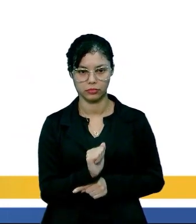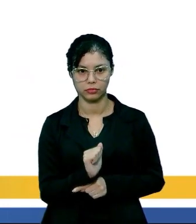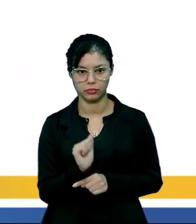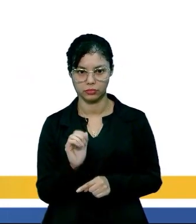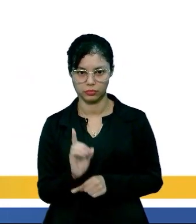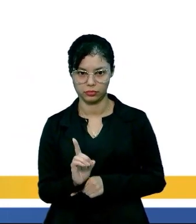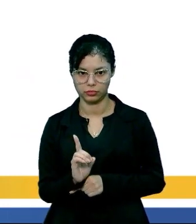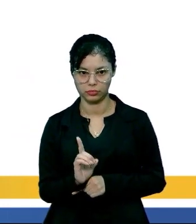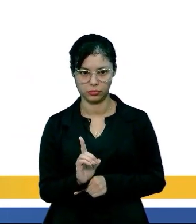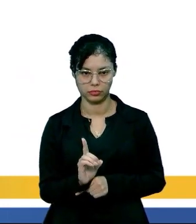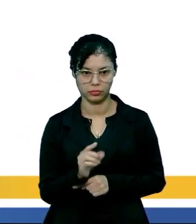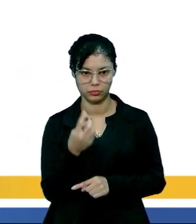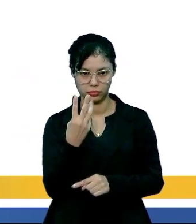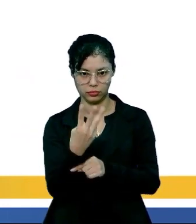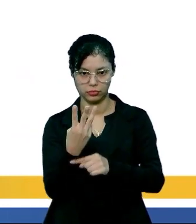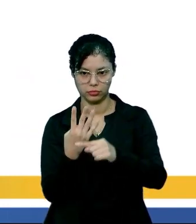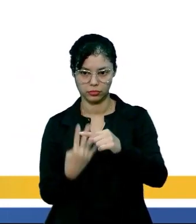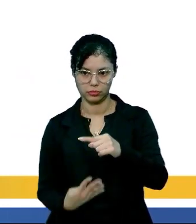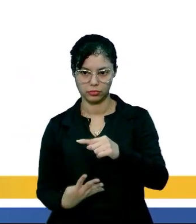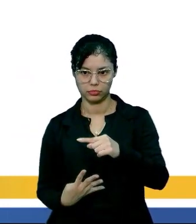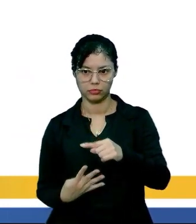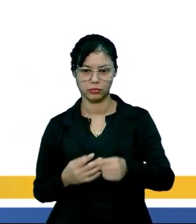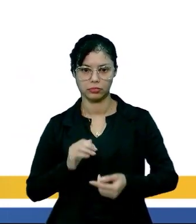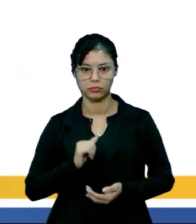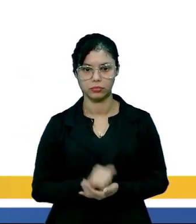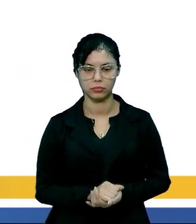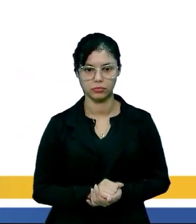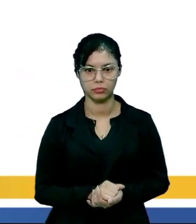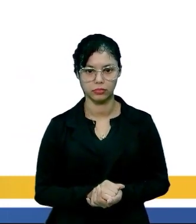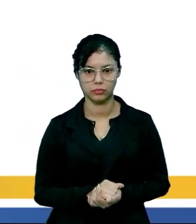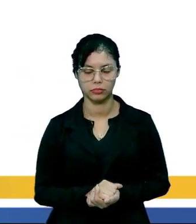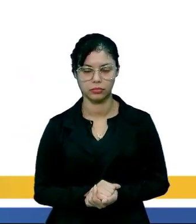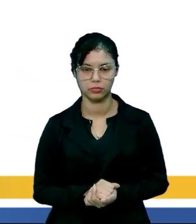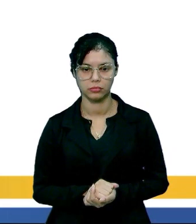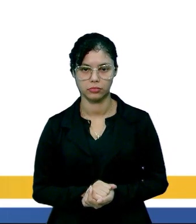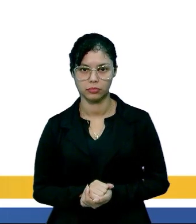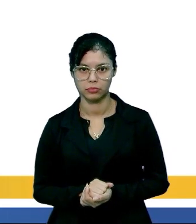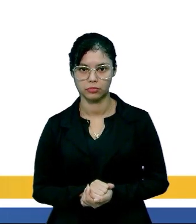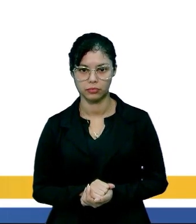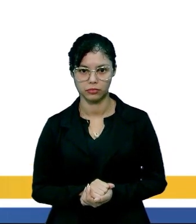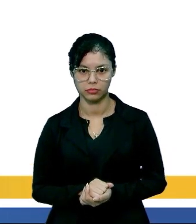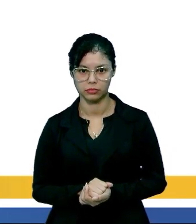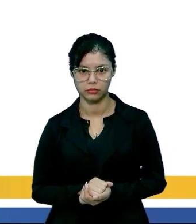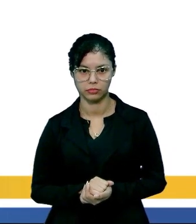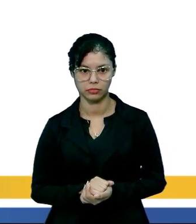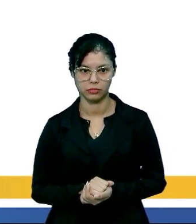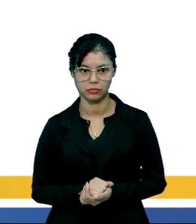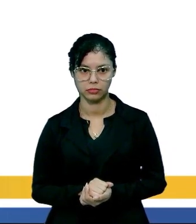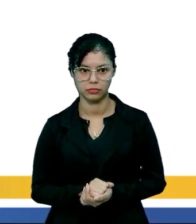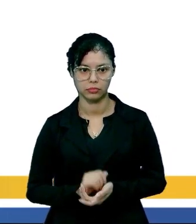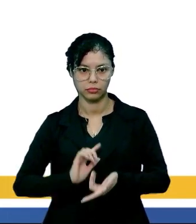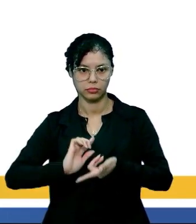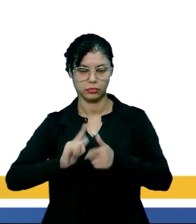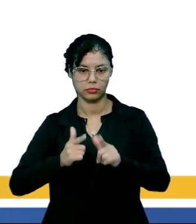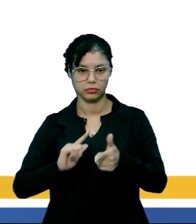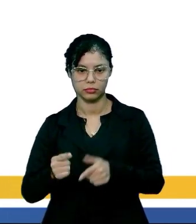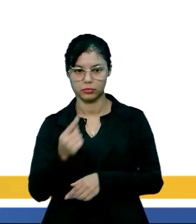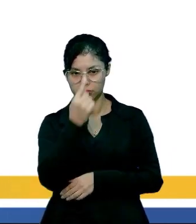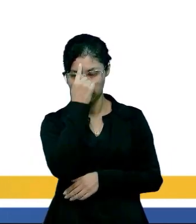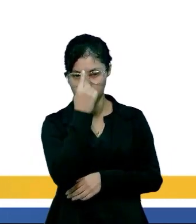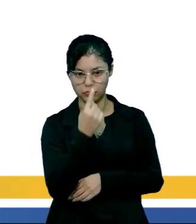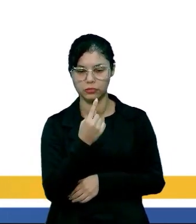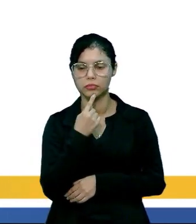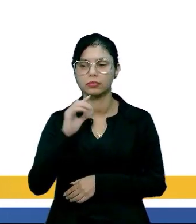ponto A ao D será de 3/4 dessa circunferência. Portanto, aí,